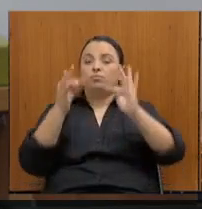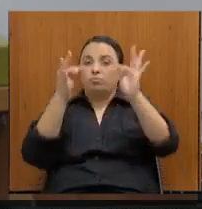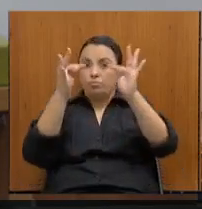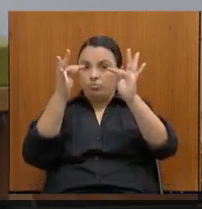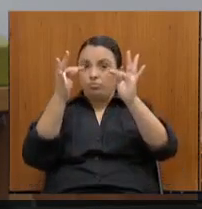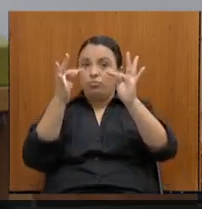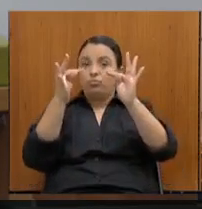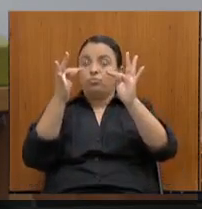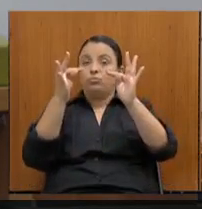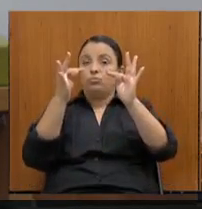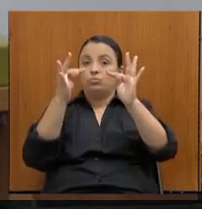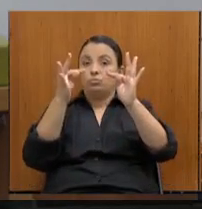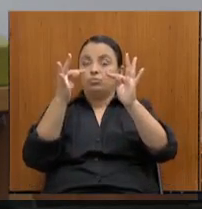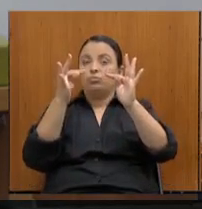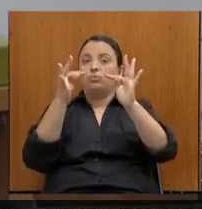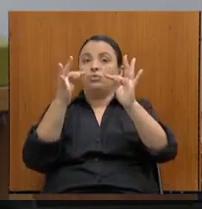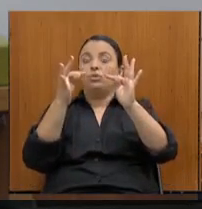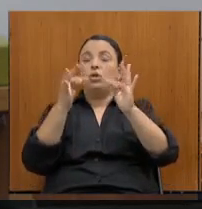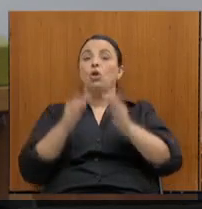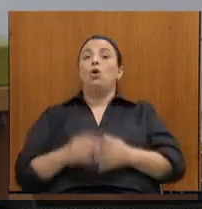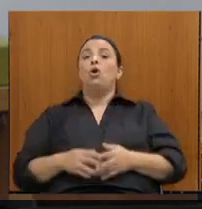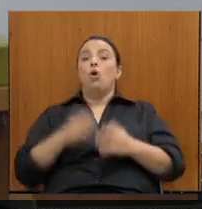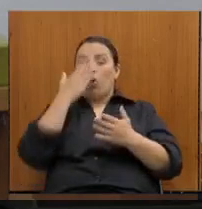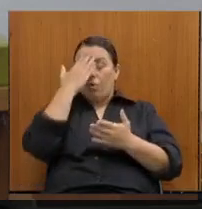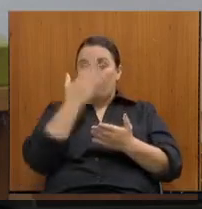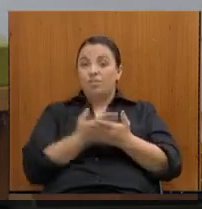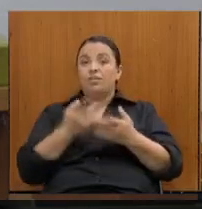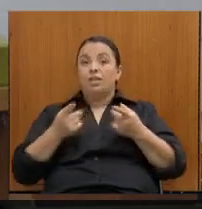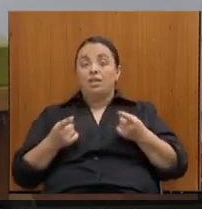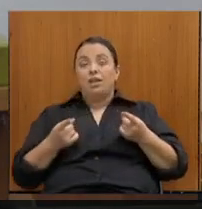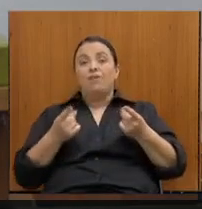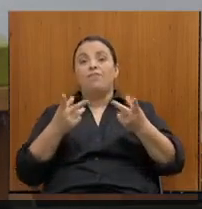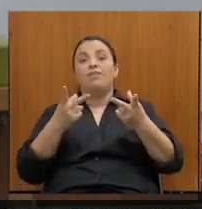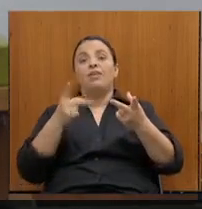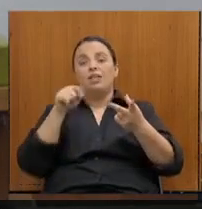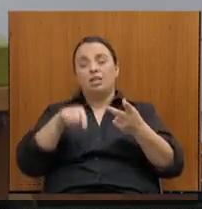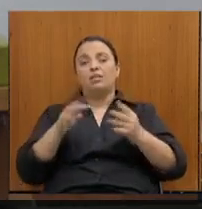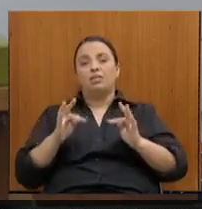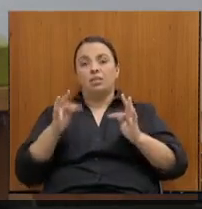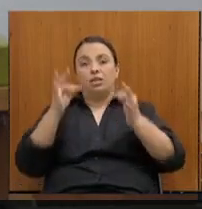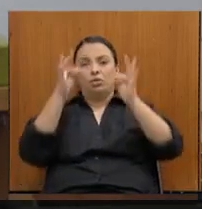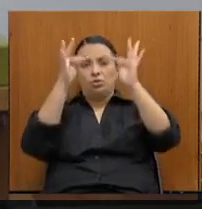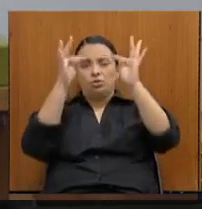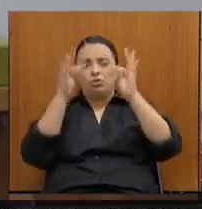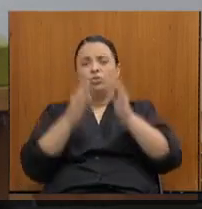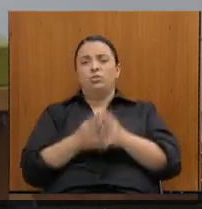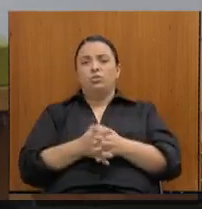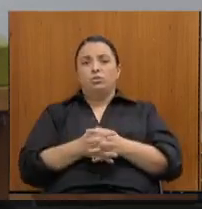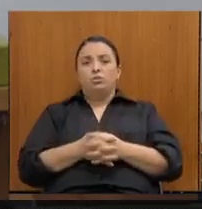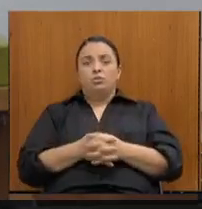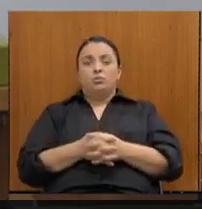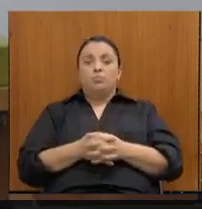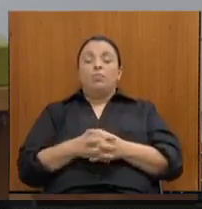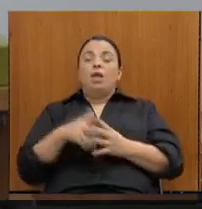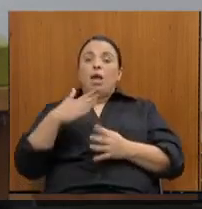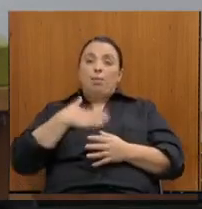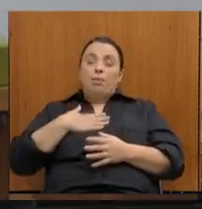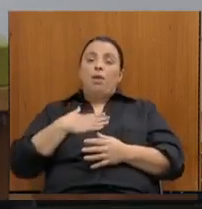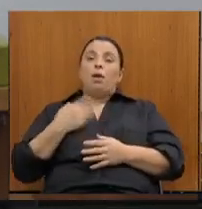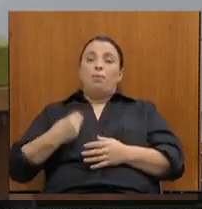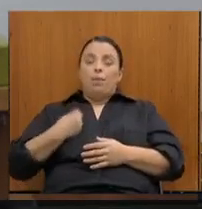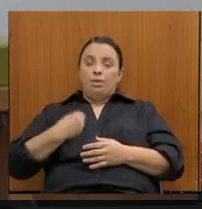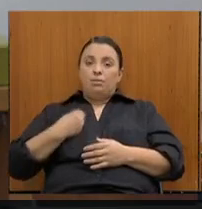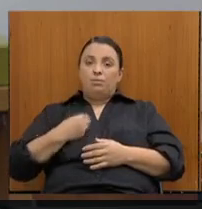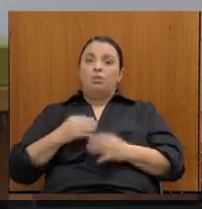confiança na venda dessa tecnologia como investidor próximo por favor com isso eu encerro minha